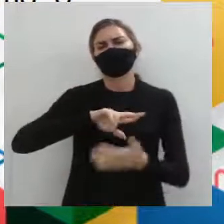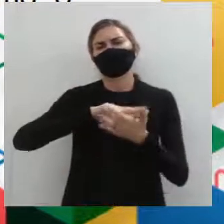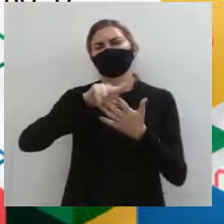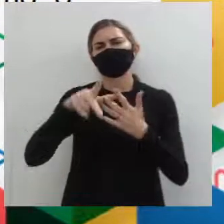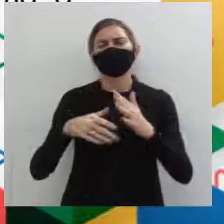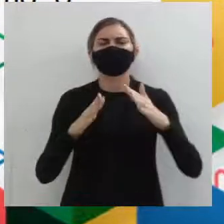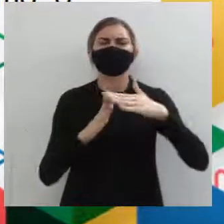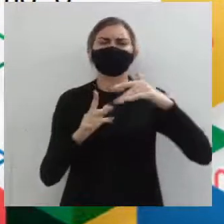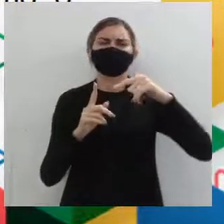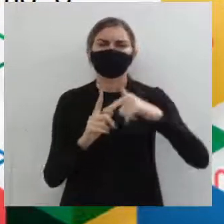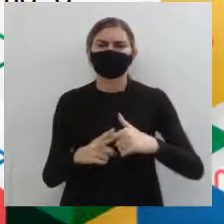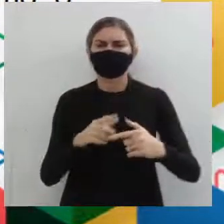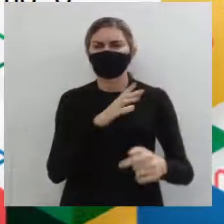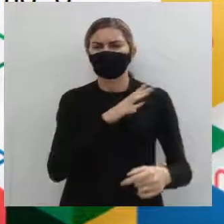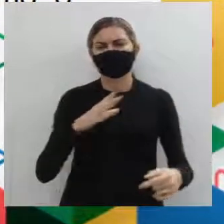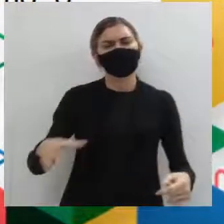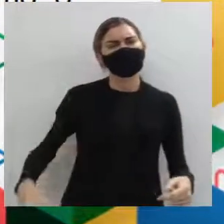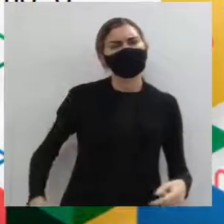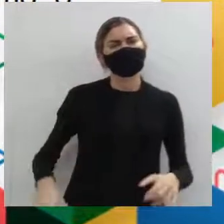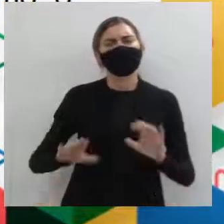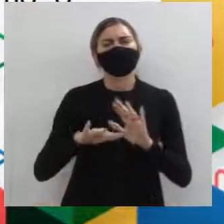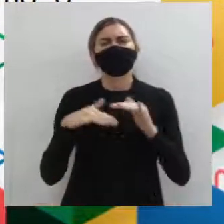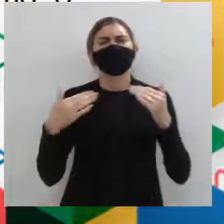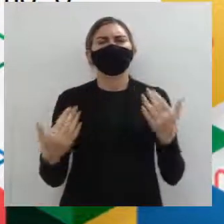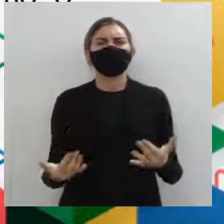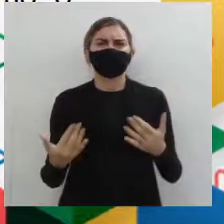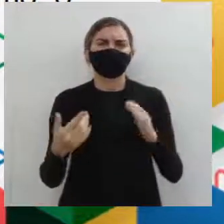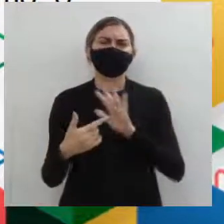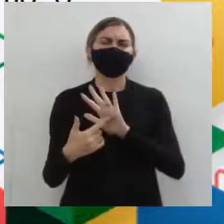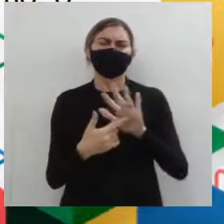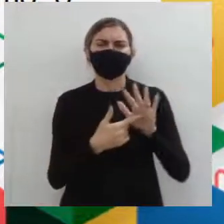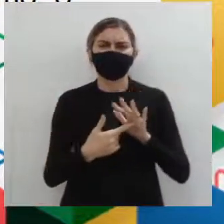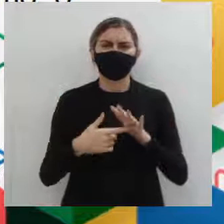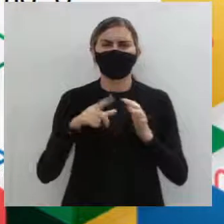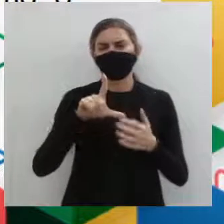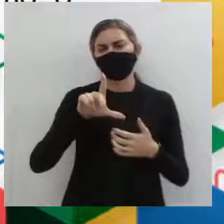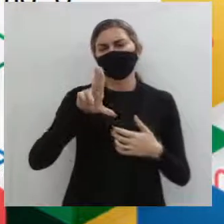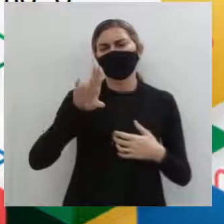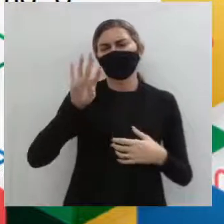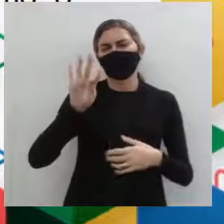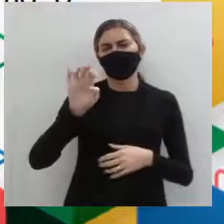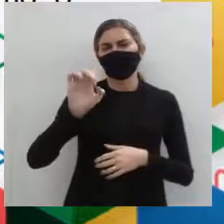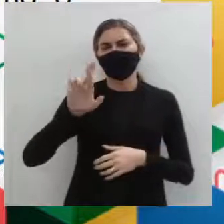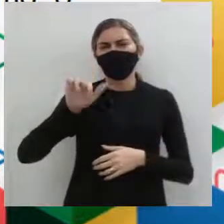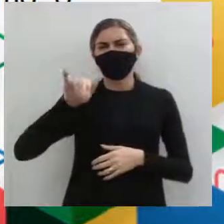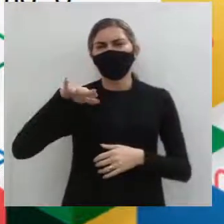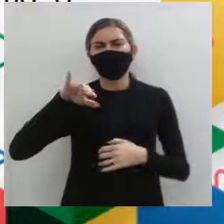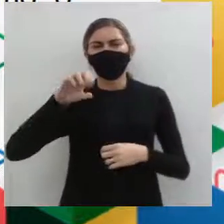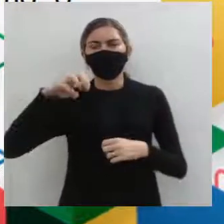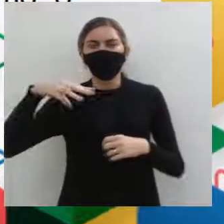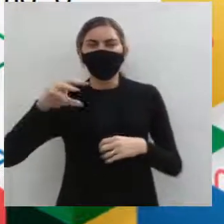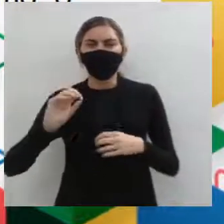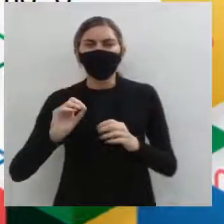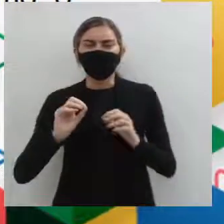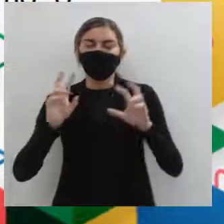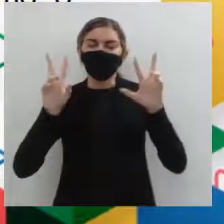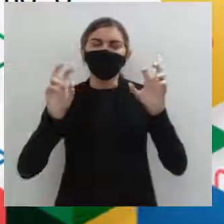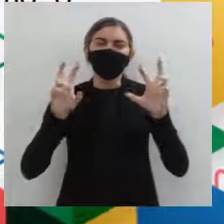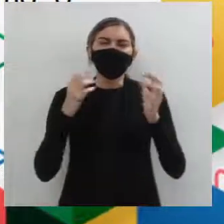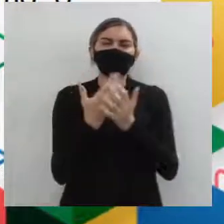igrejas cristãs, das quais se destacam o luteranismo, tema da aula de hoje,